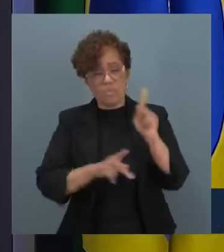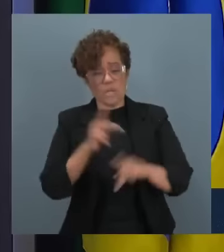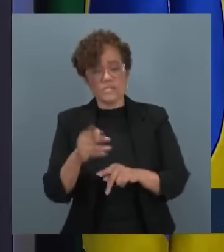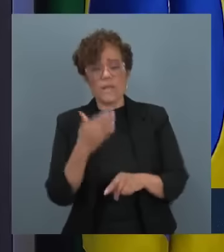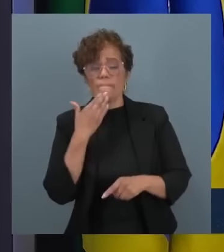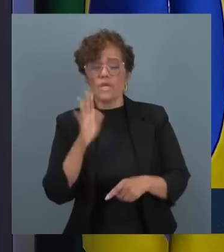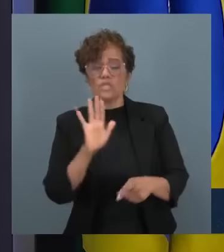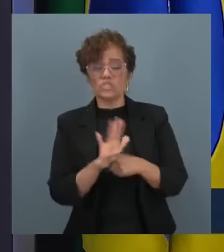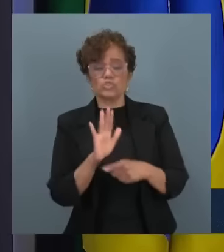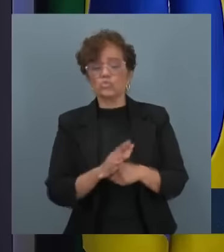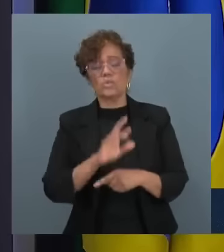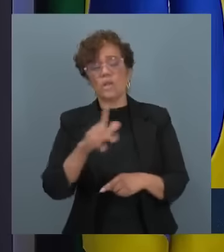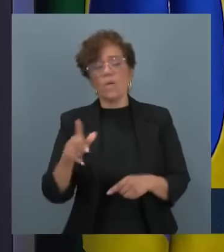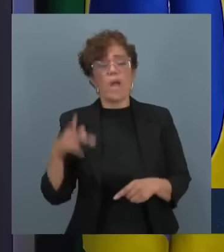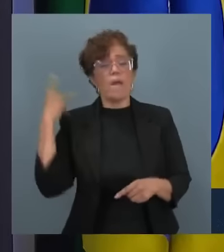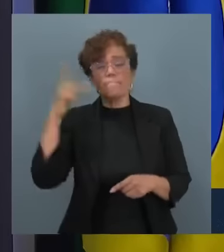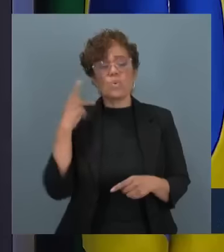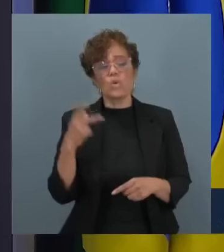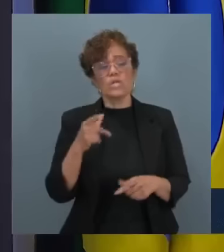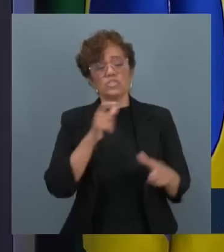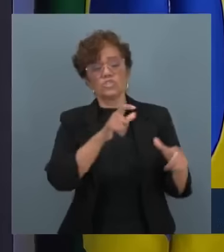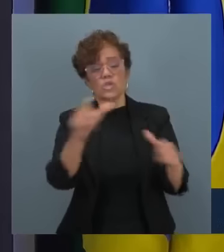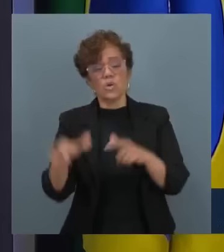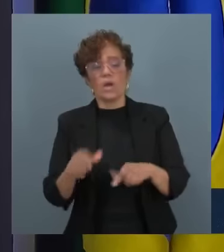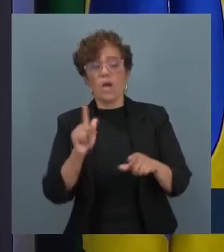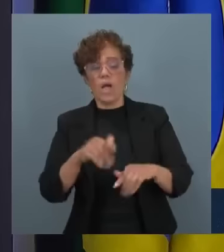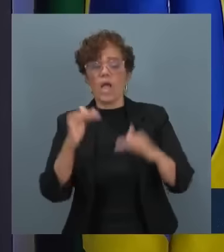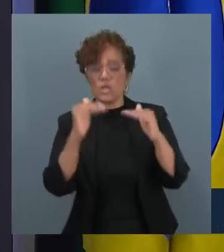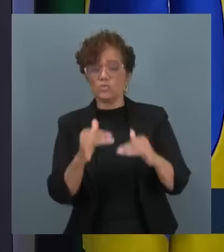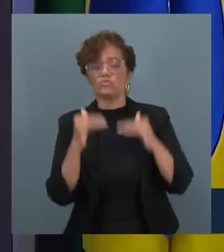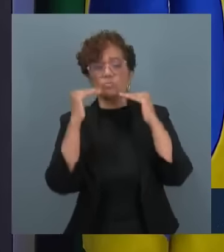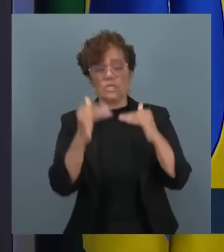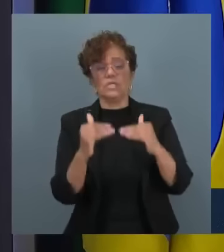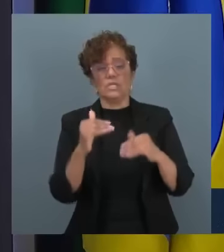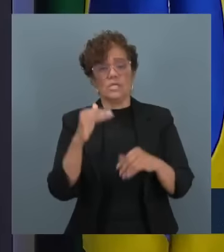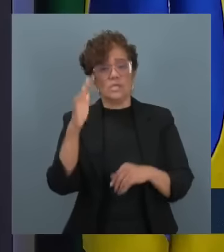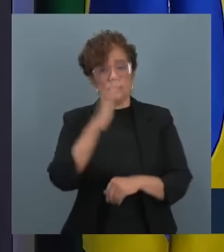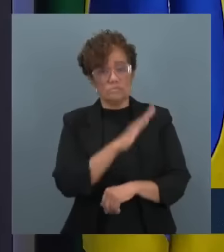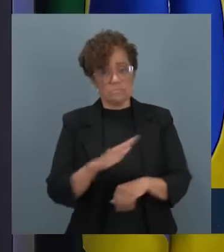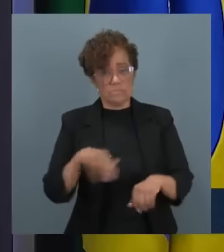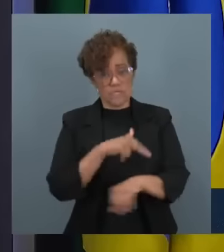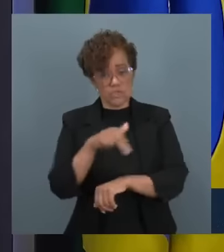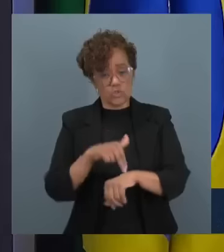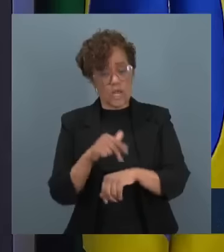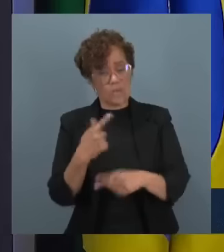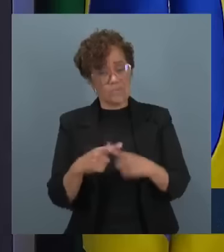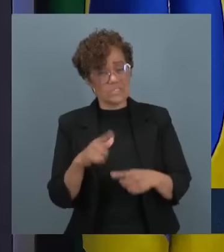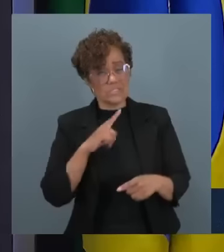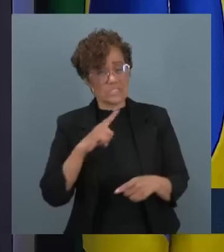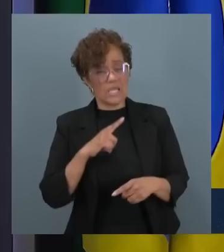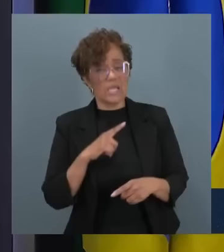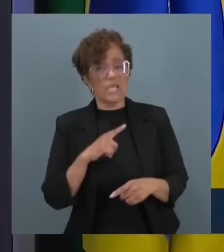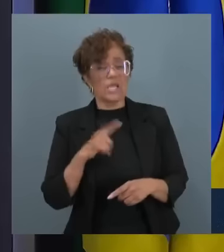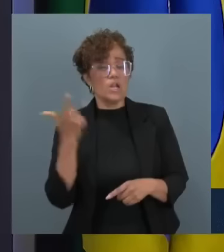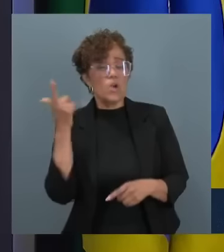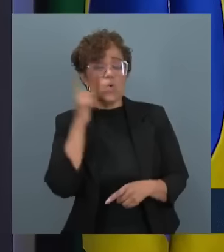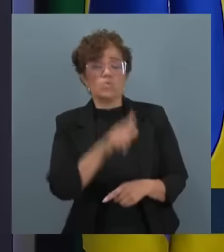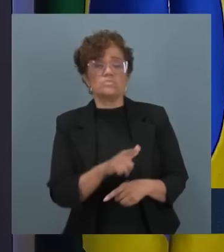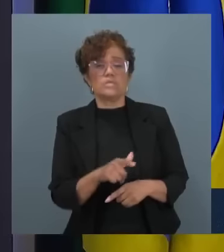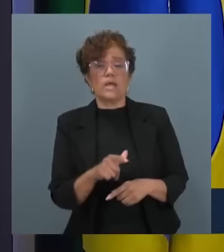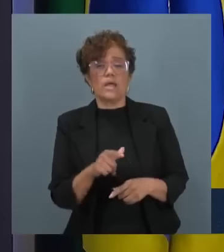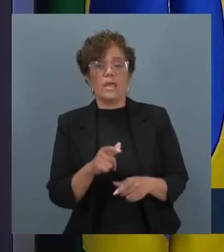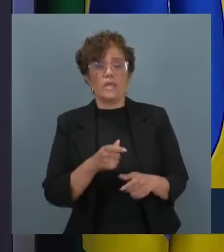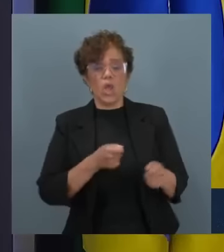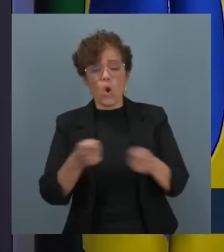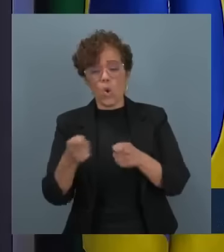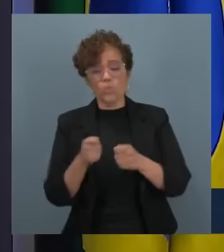de política local, é uma questão de soberania nacional. Se o Estado brasileiro não consegue garantir a ordem e a segurança, isso